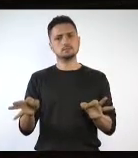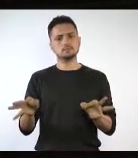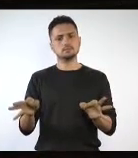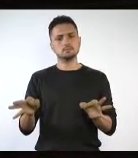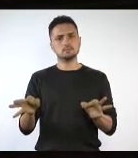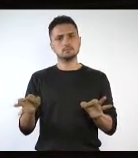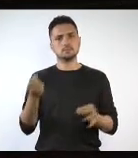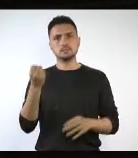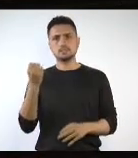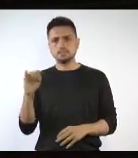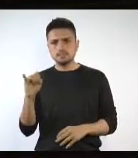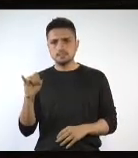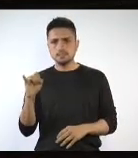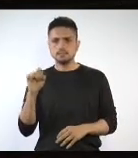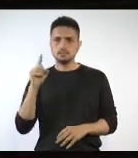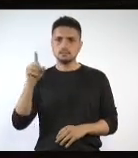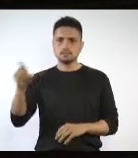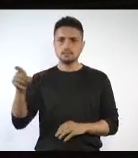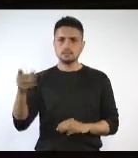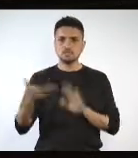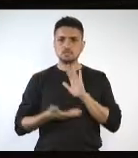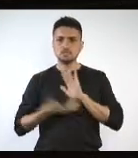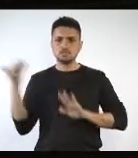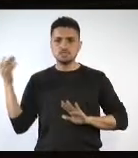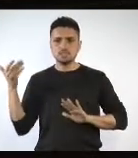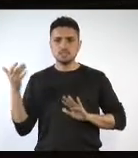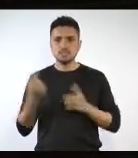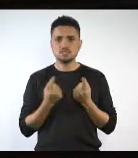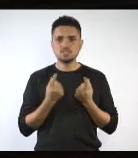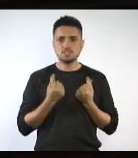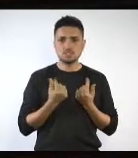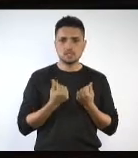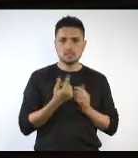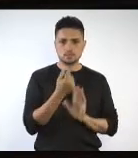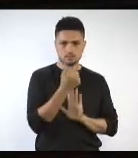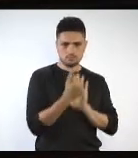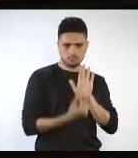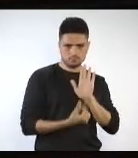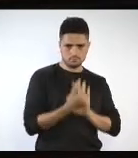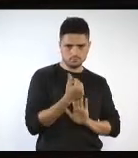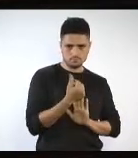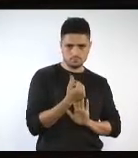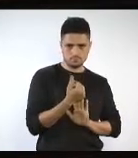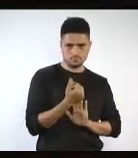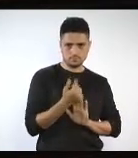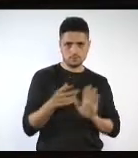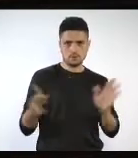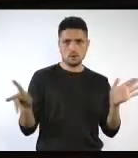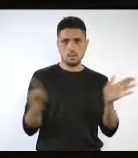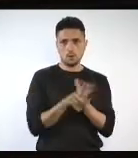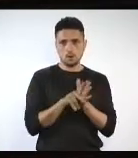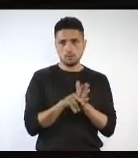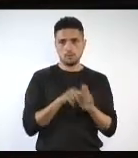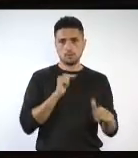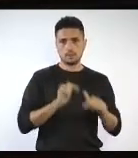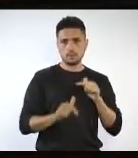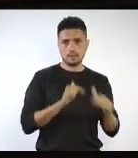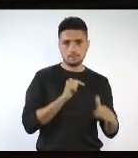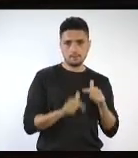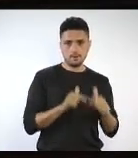você retira orçamento do ponto de vista de trabalhos de